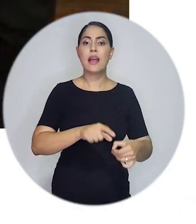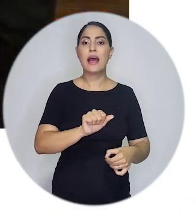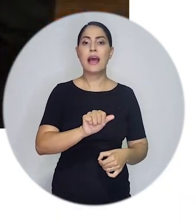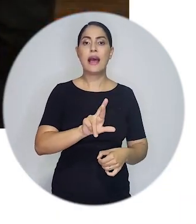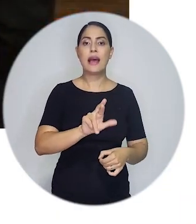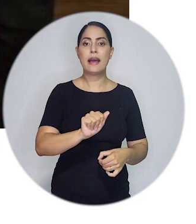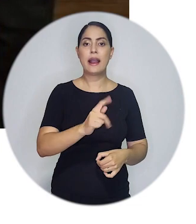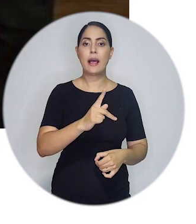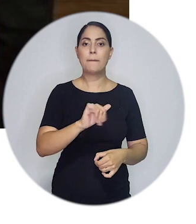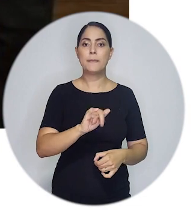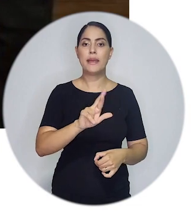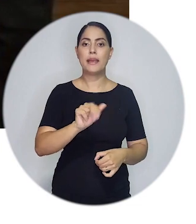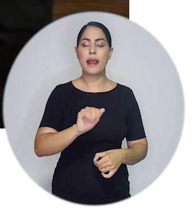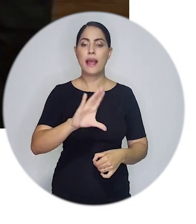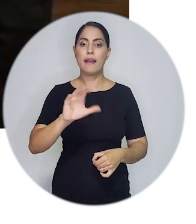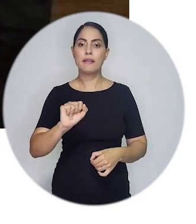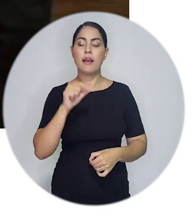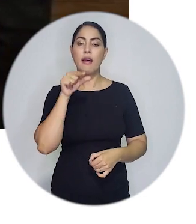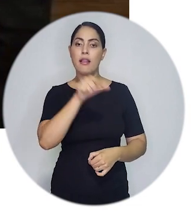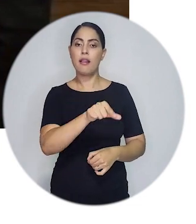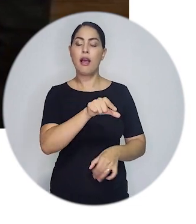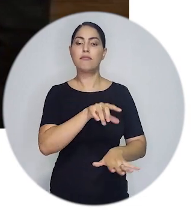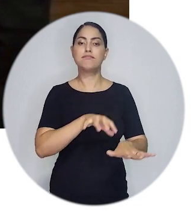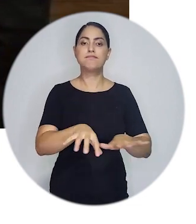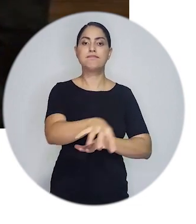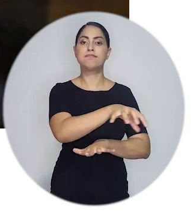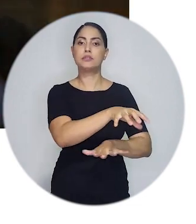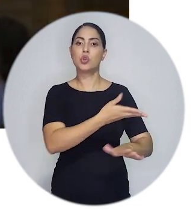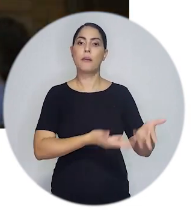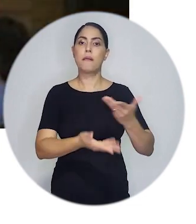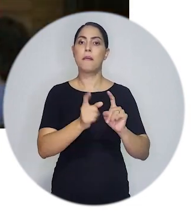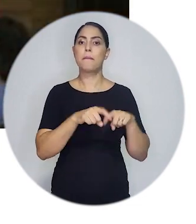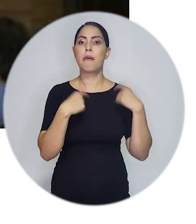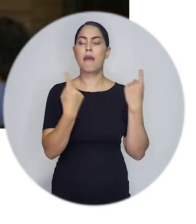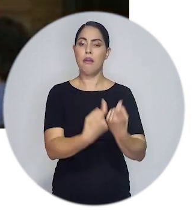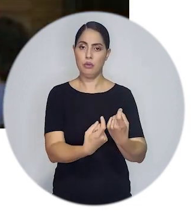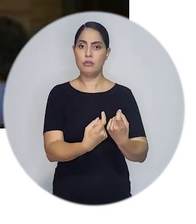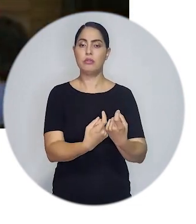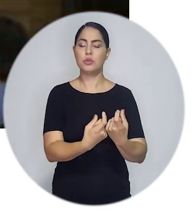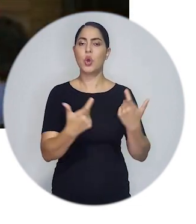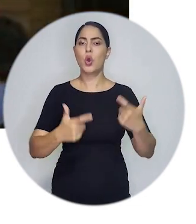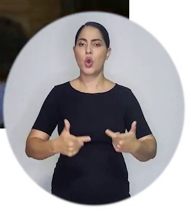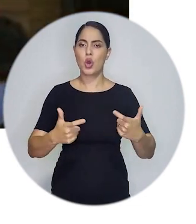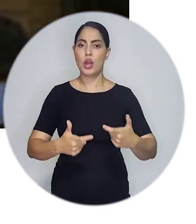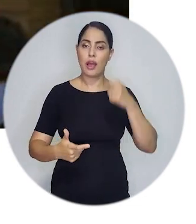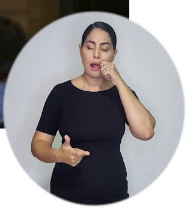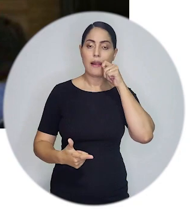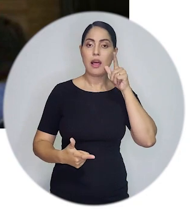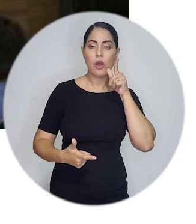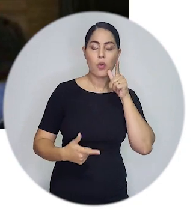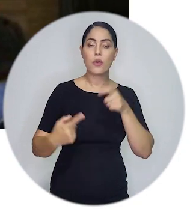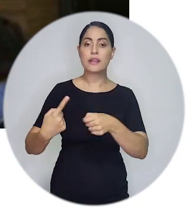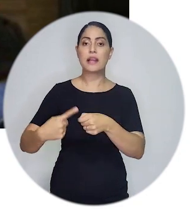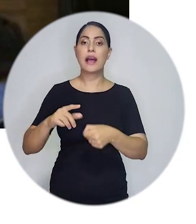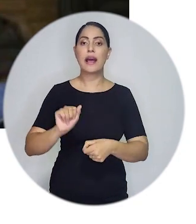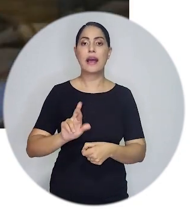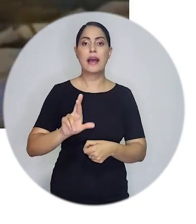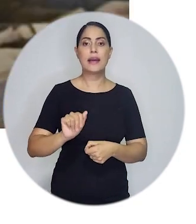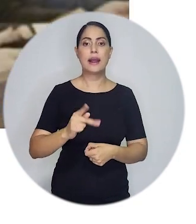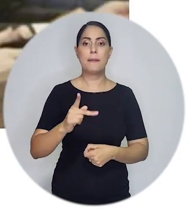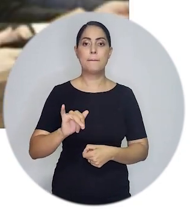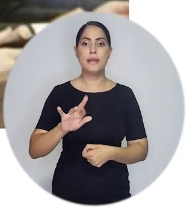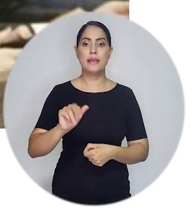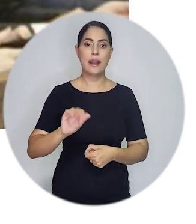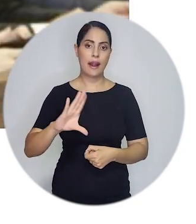e Arapiraca, onde nós tivemos reuniões com todo o sistema de prerrogativas locais, tanto de Maceió quanto